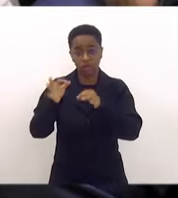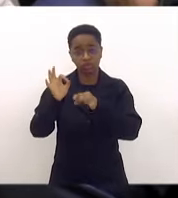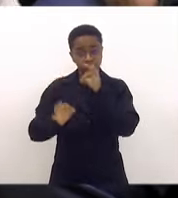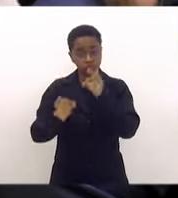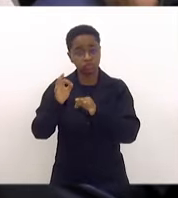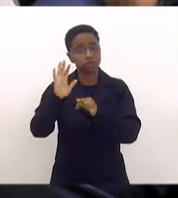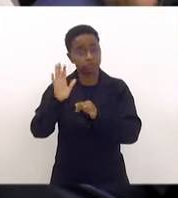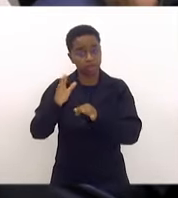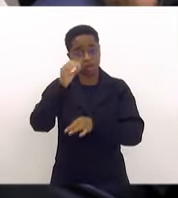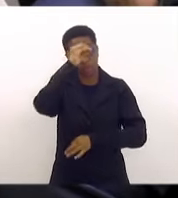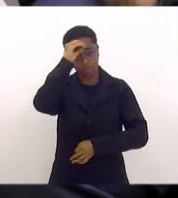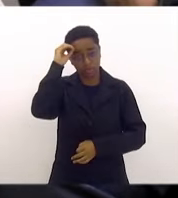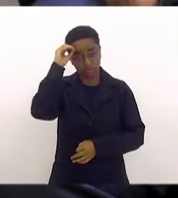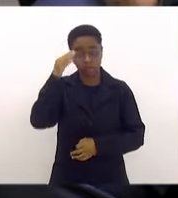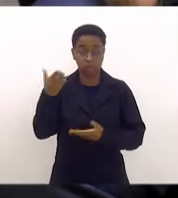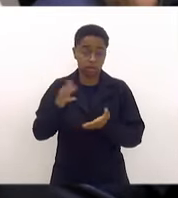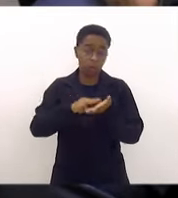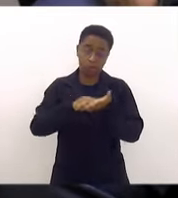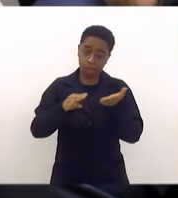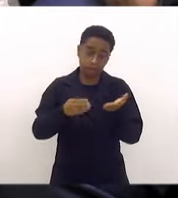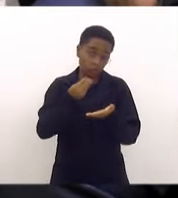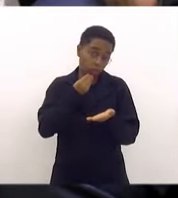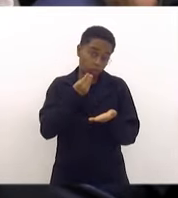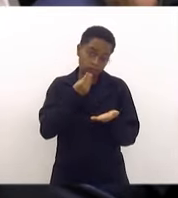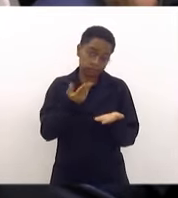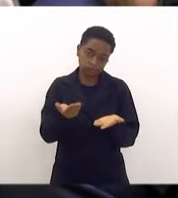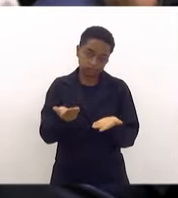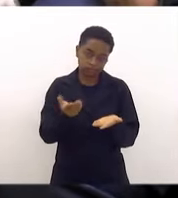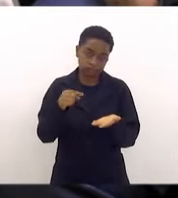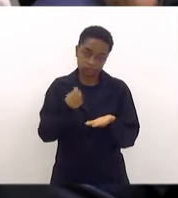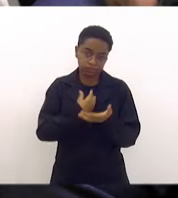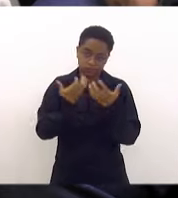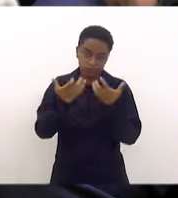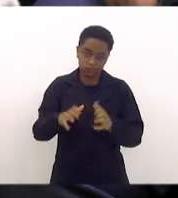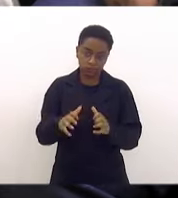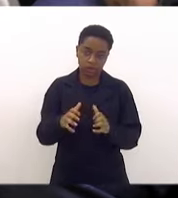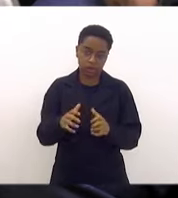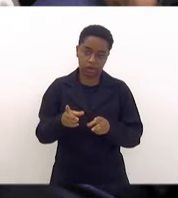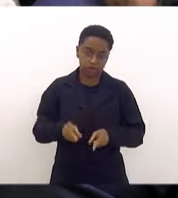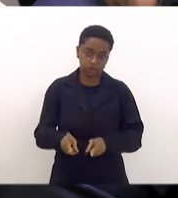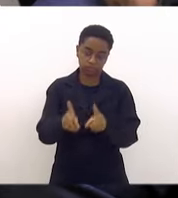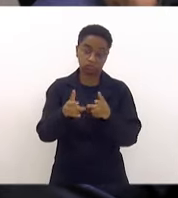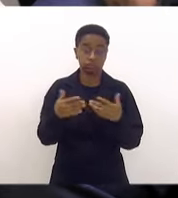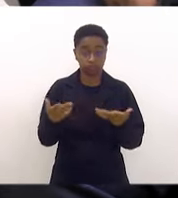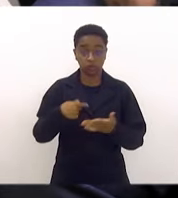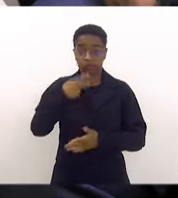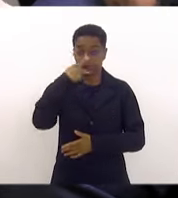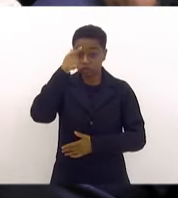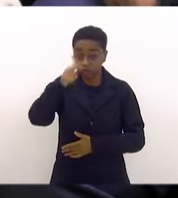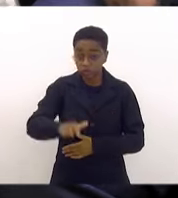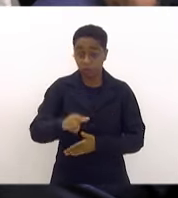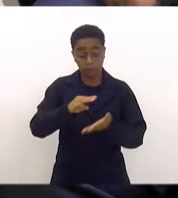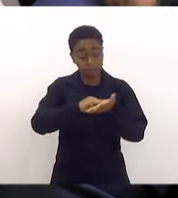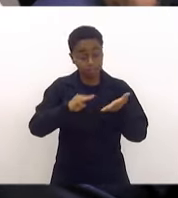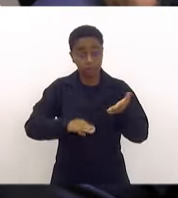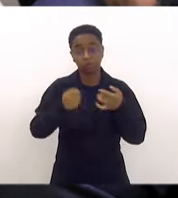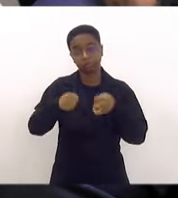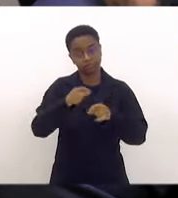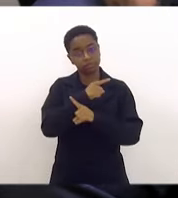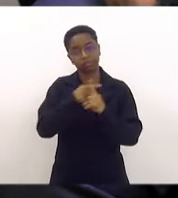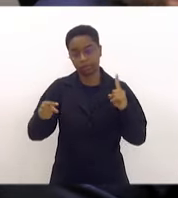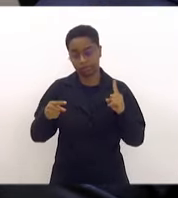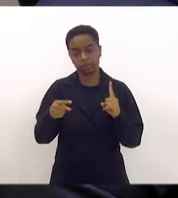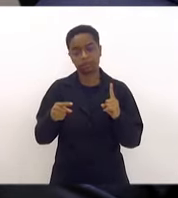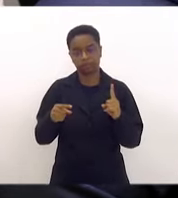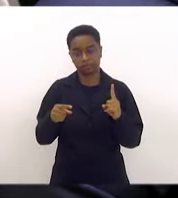inocente esse método certamente não é o método que a gente quer ver prevale E aí Eu repito esse método tem que ser